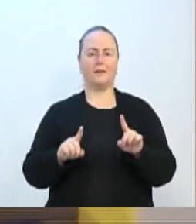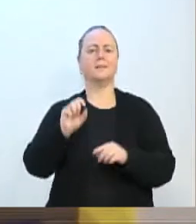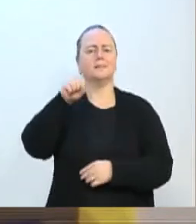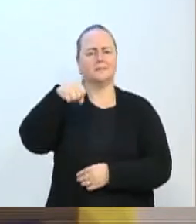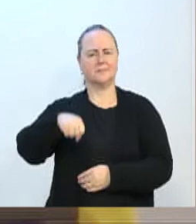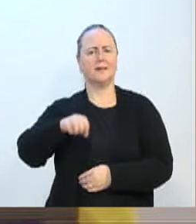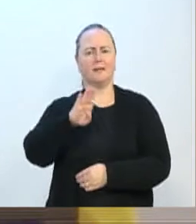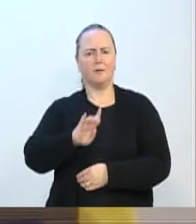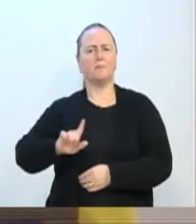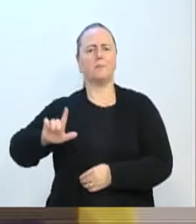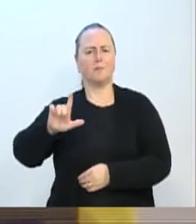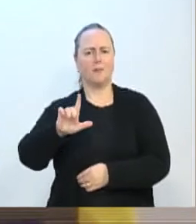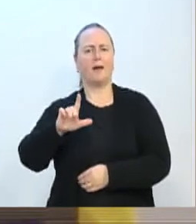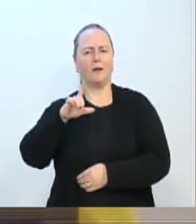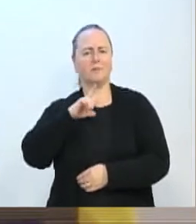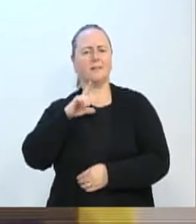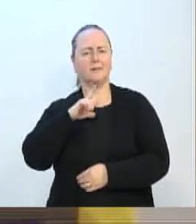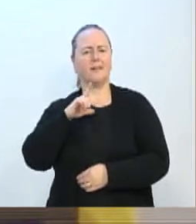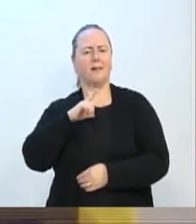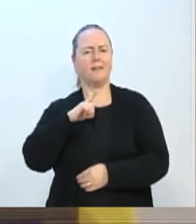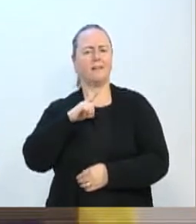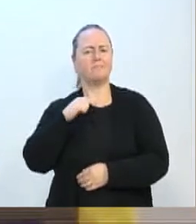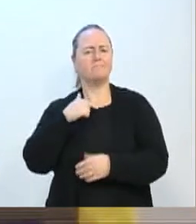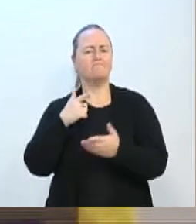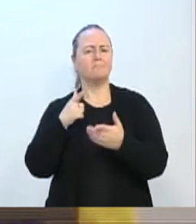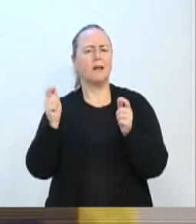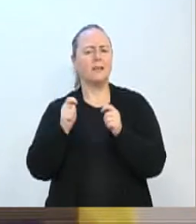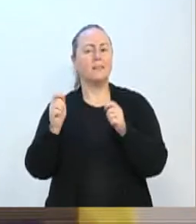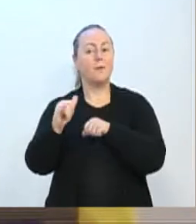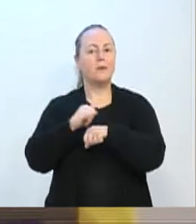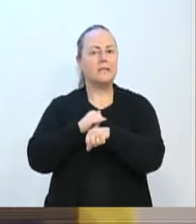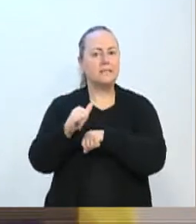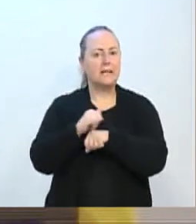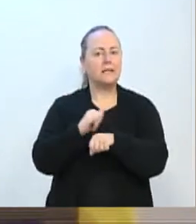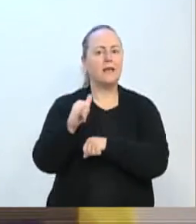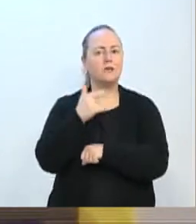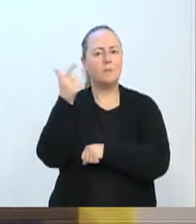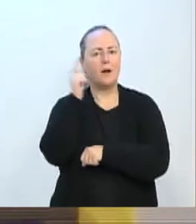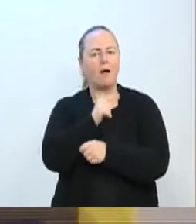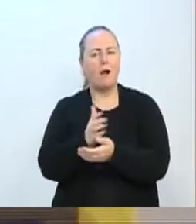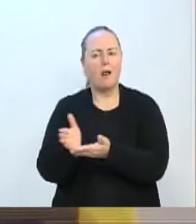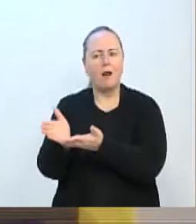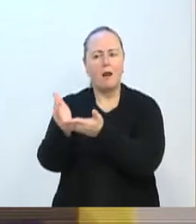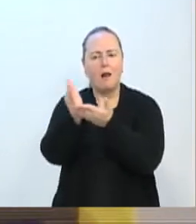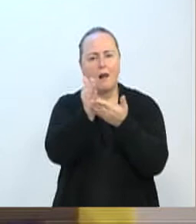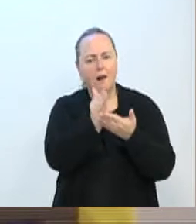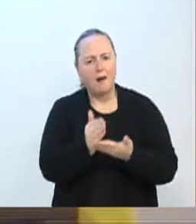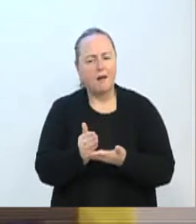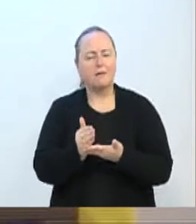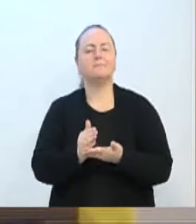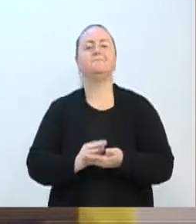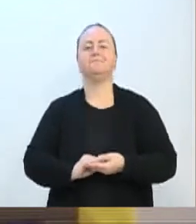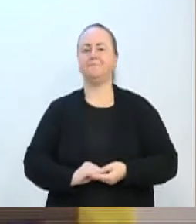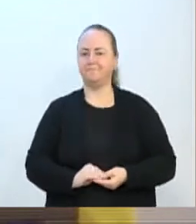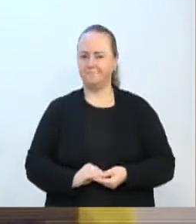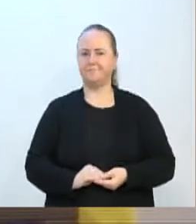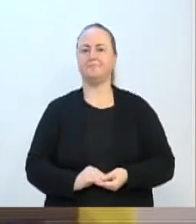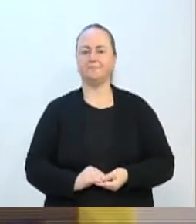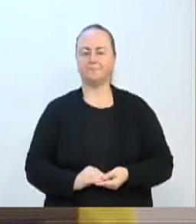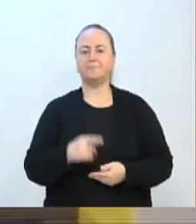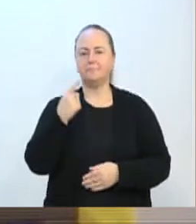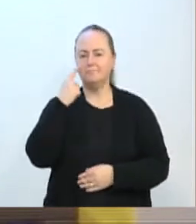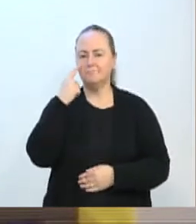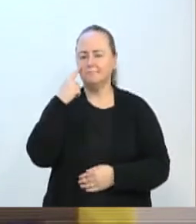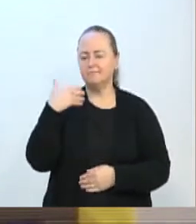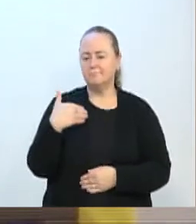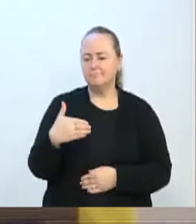outros elementos, vamos dizer assim, para levantar, não uma estatística oficial, mas uma estimativa.